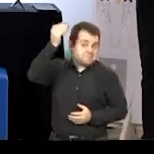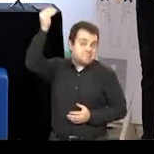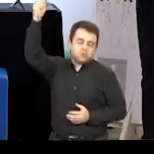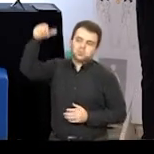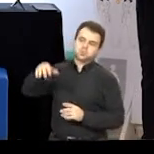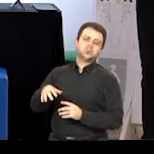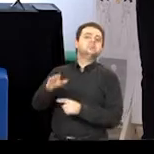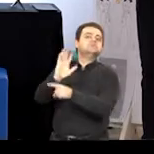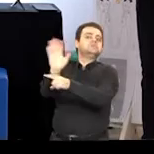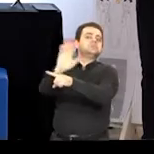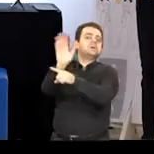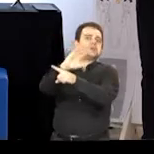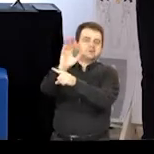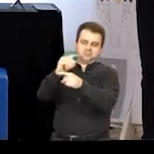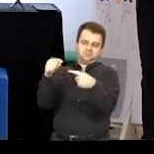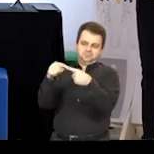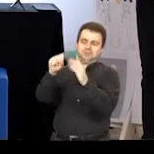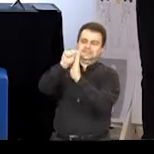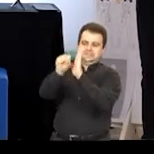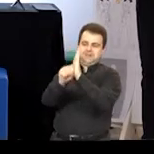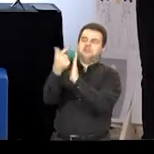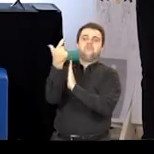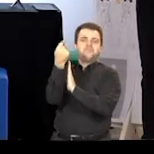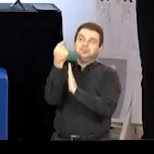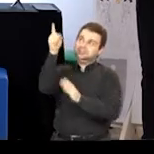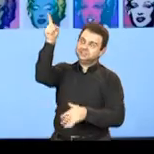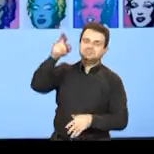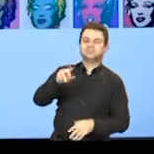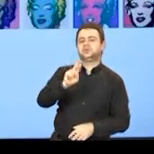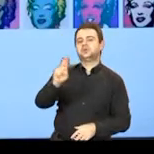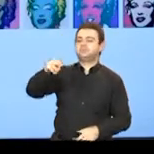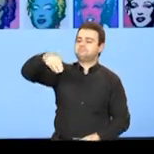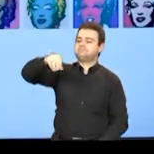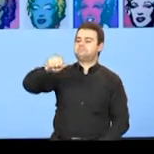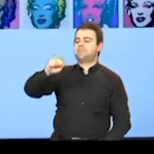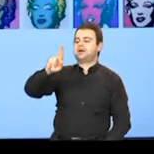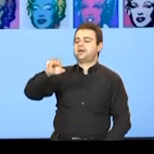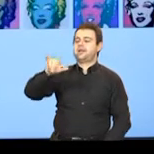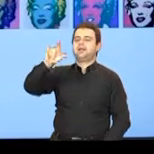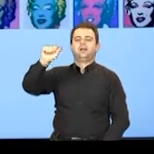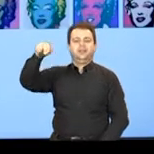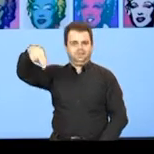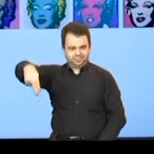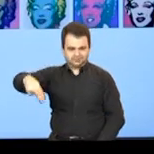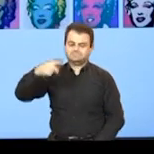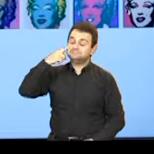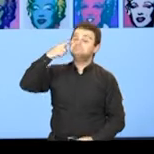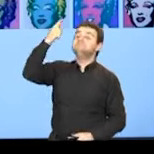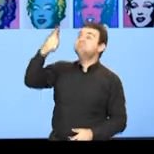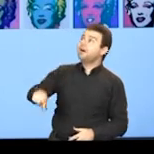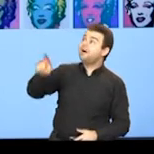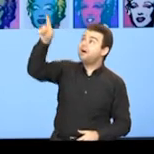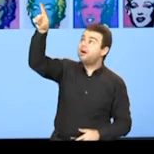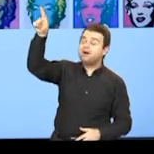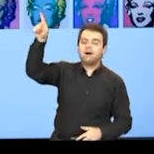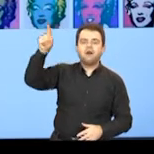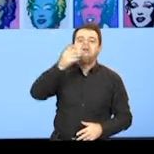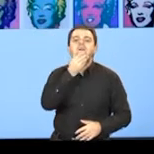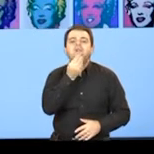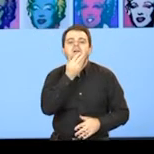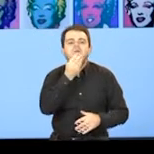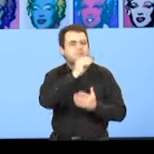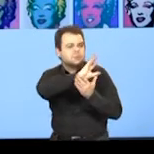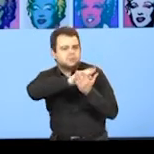do cinema do século XX, a Marilyn Monroe. E essa serigrafia do Andy Warhol se transformou num